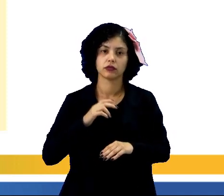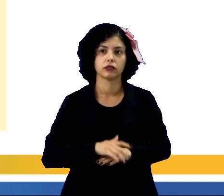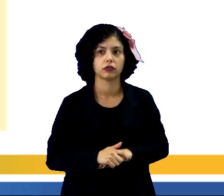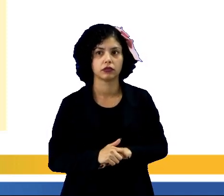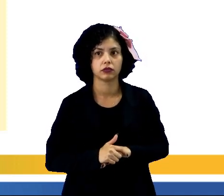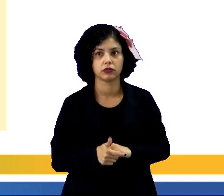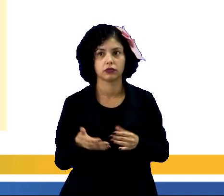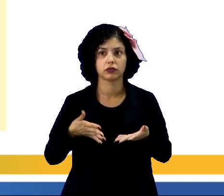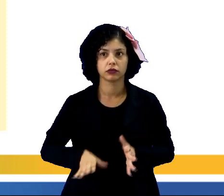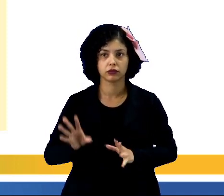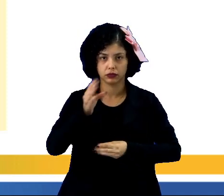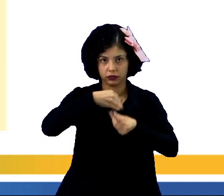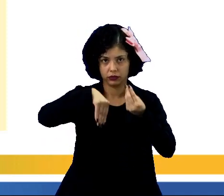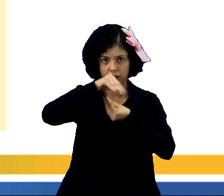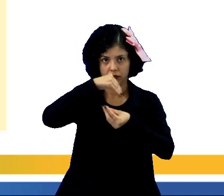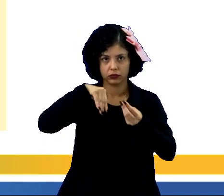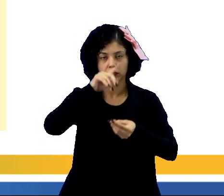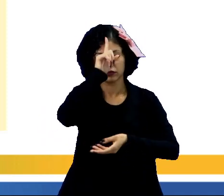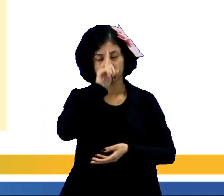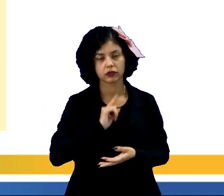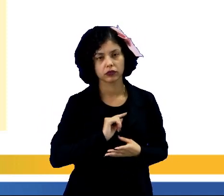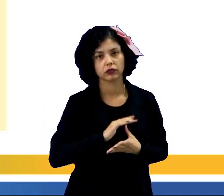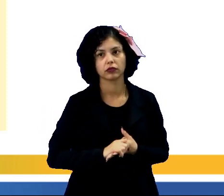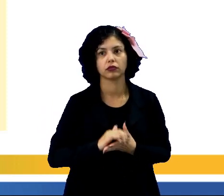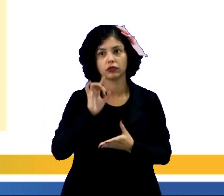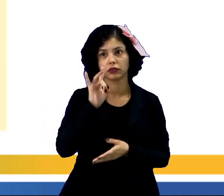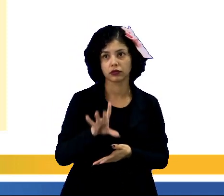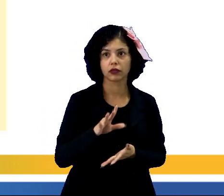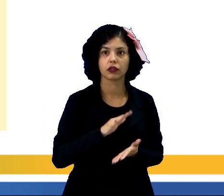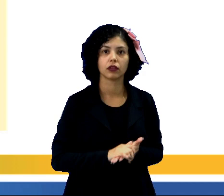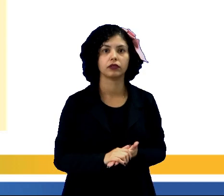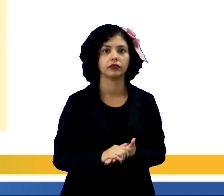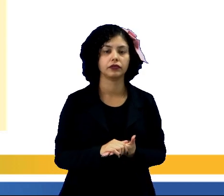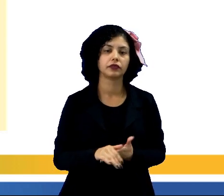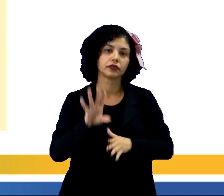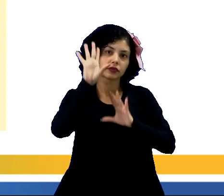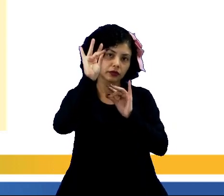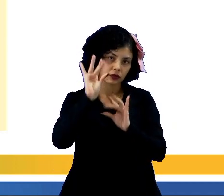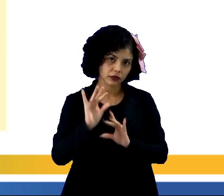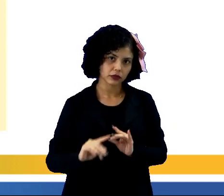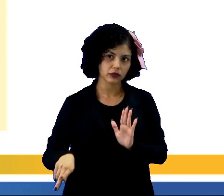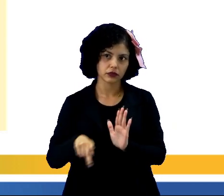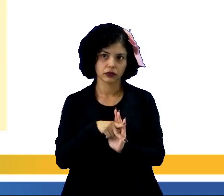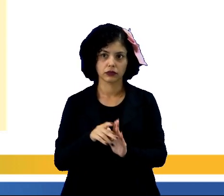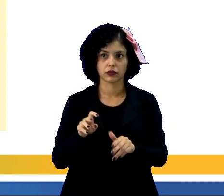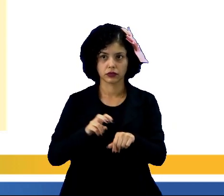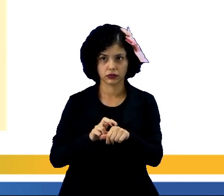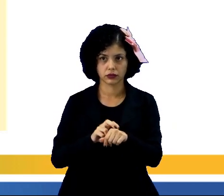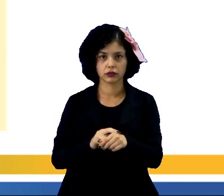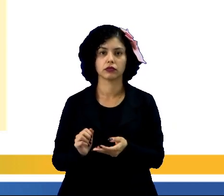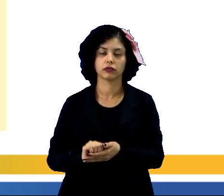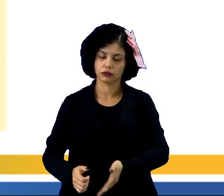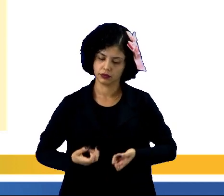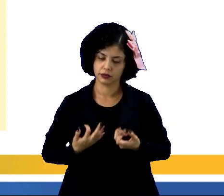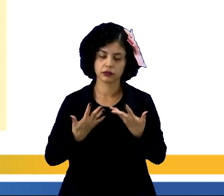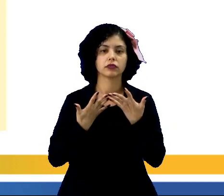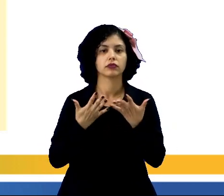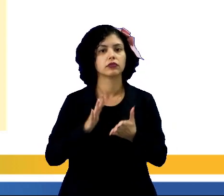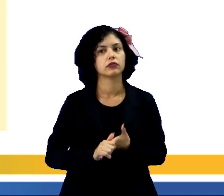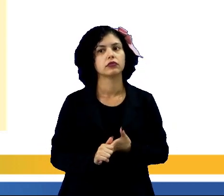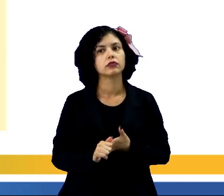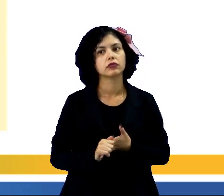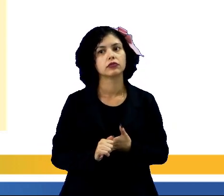verdes, nasceriam apenas amarelas. Só que nasceriam portando a característica do verde, só não iria se